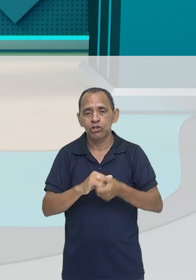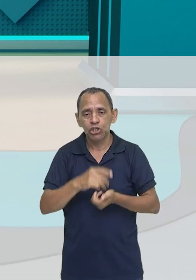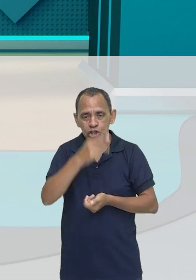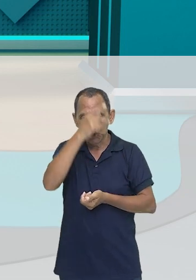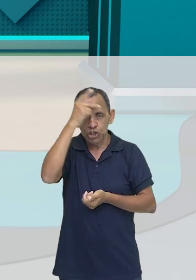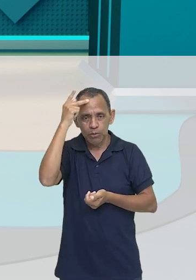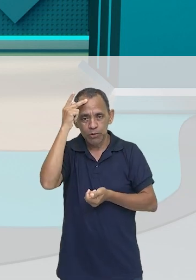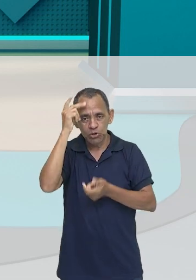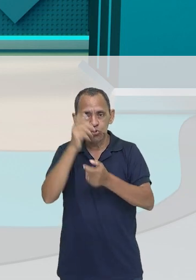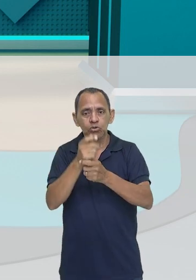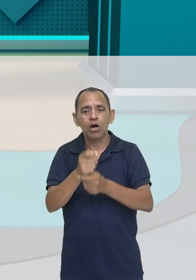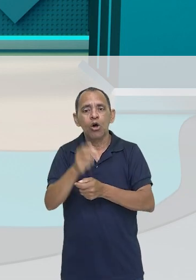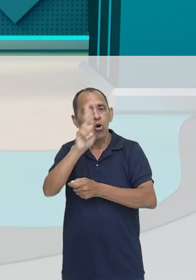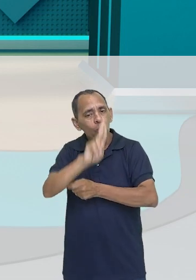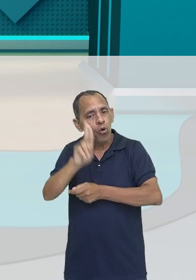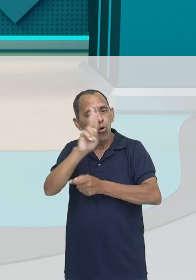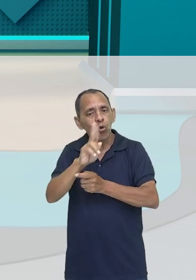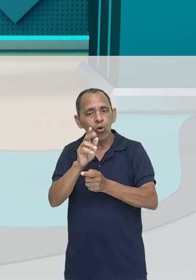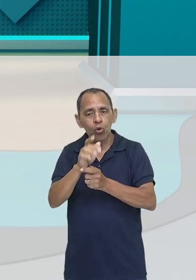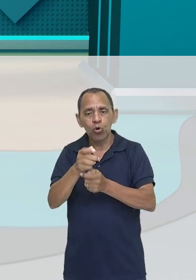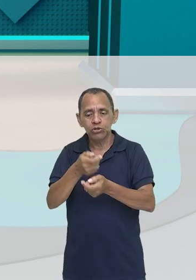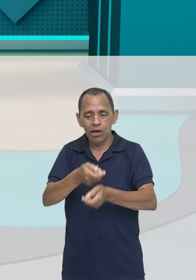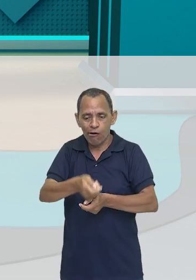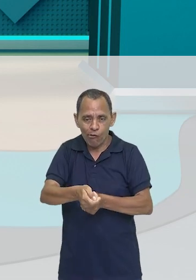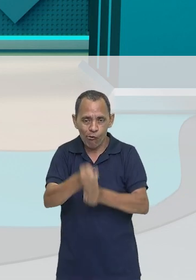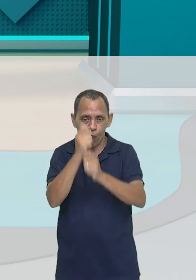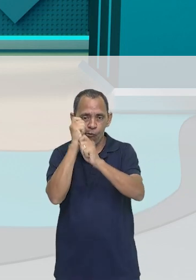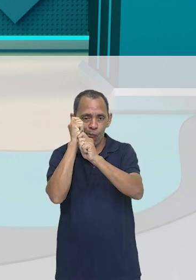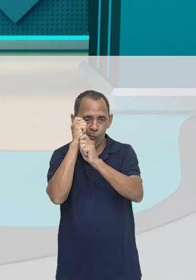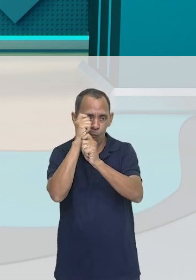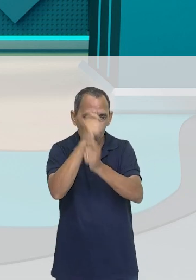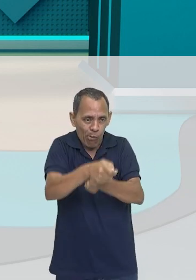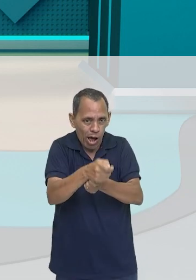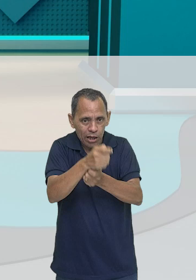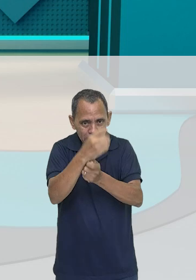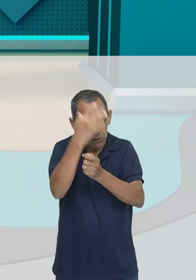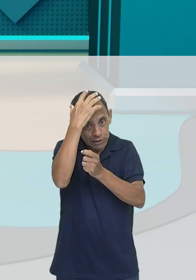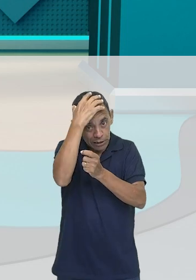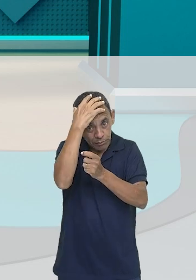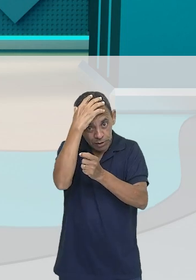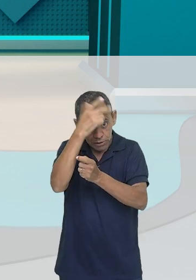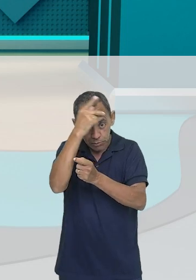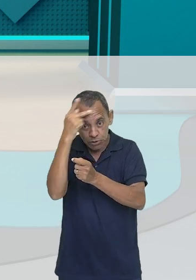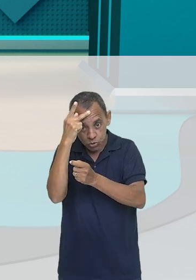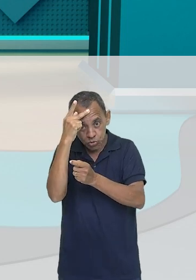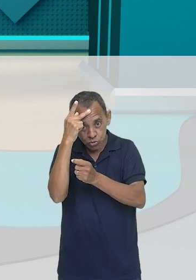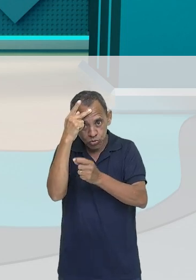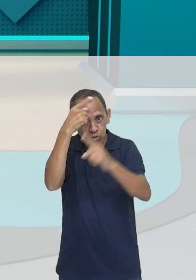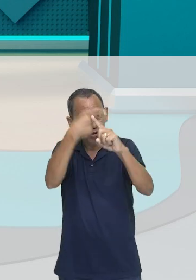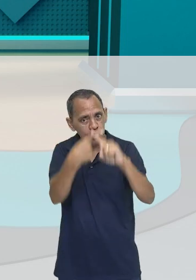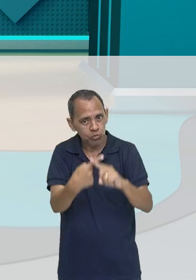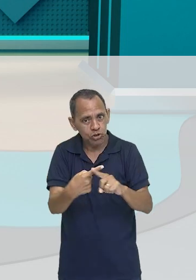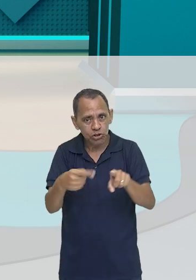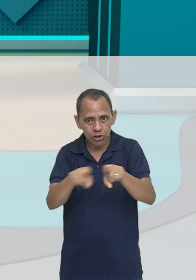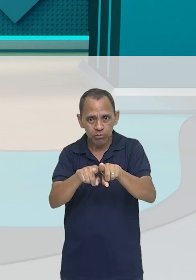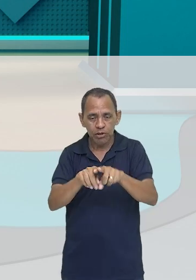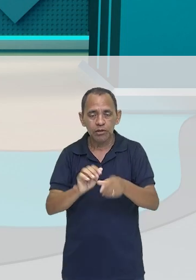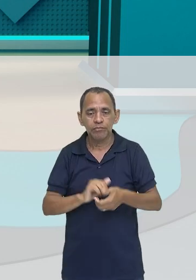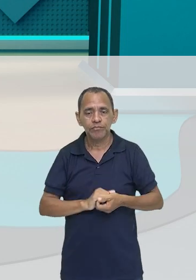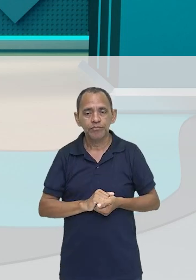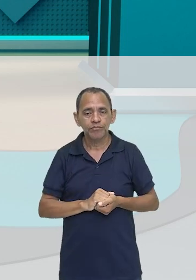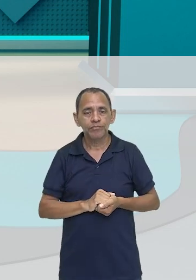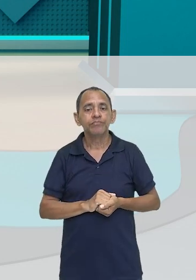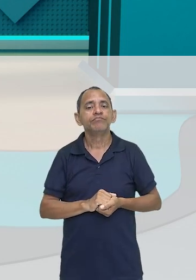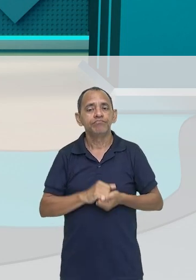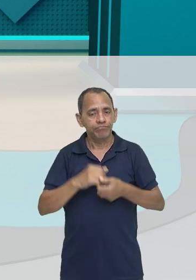kendoka, ele, né, toca a shinai na cabeça do seu oponente. Então, ele faz ali o golpe, então precisa